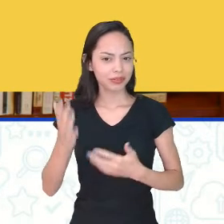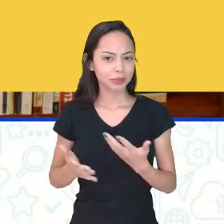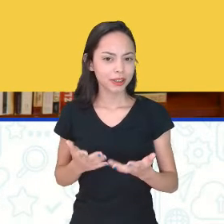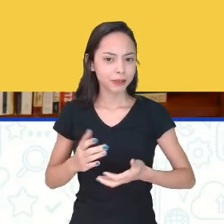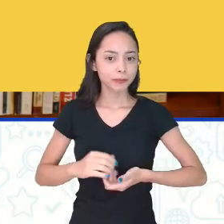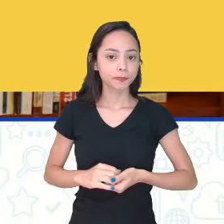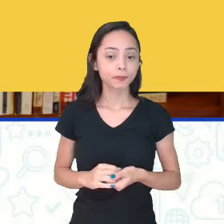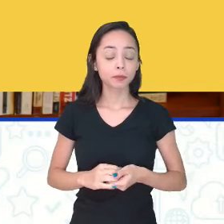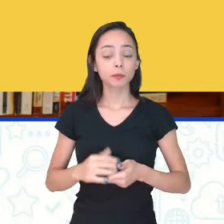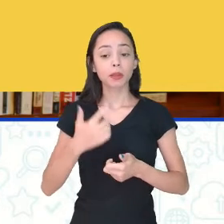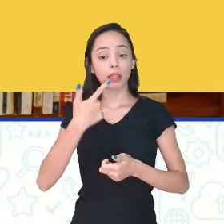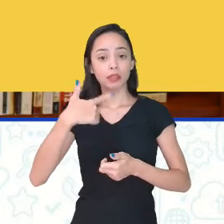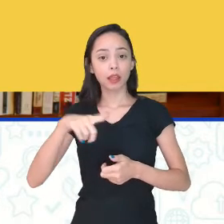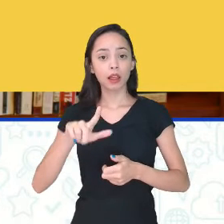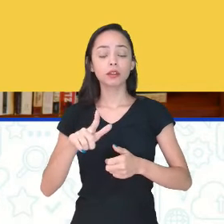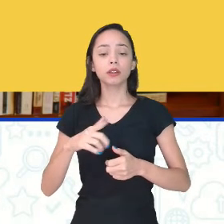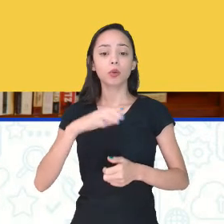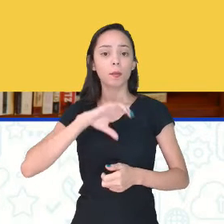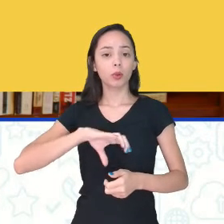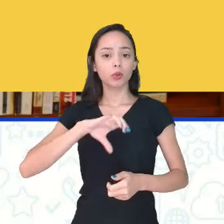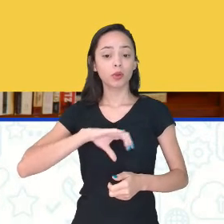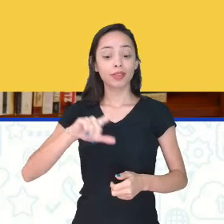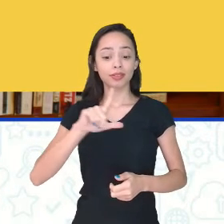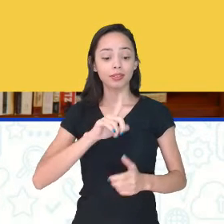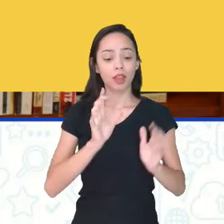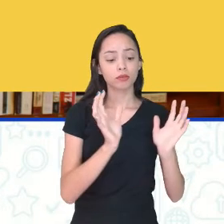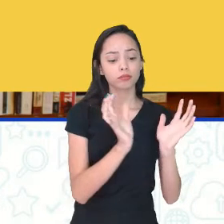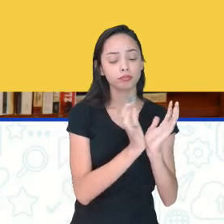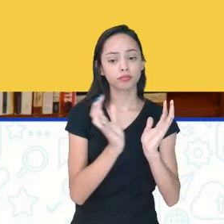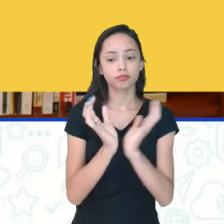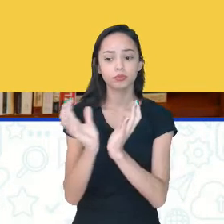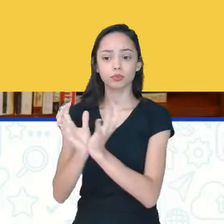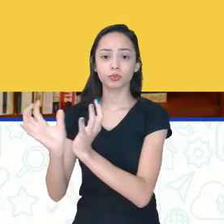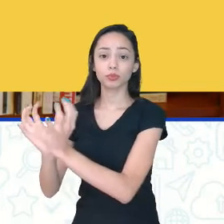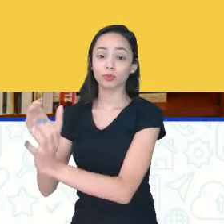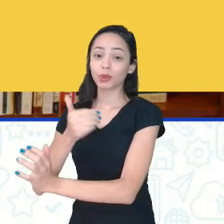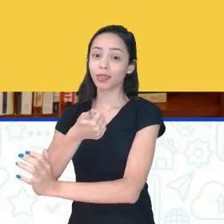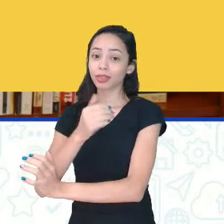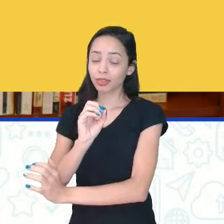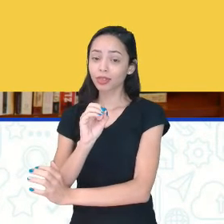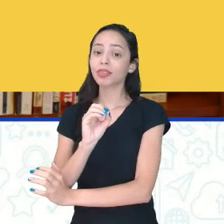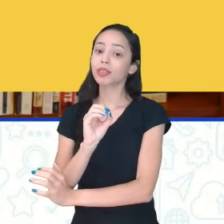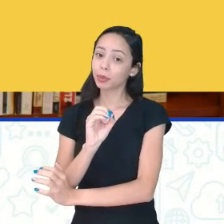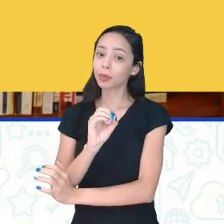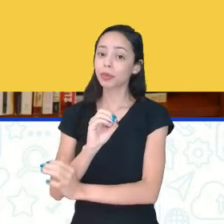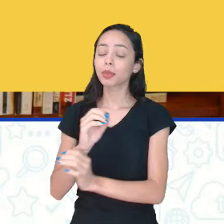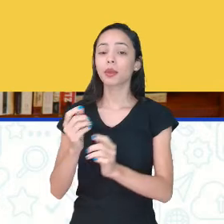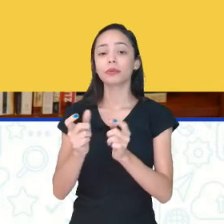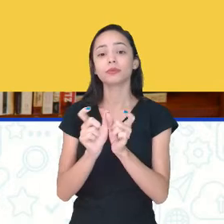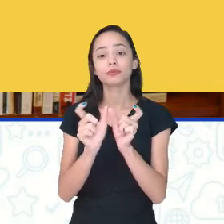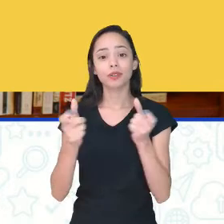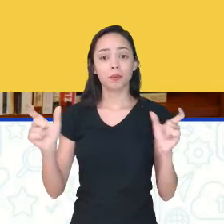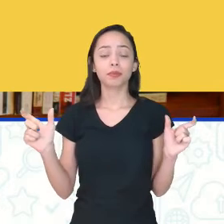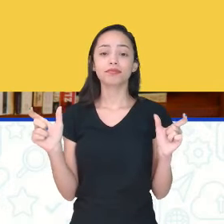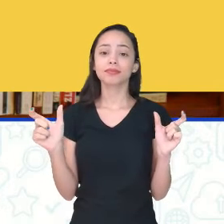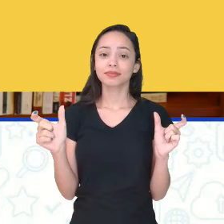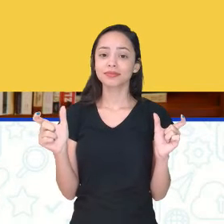Na língua portuguesa, existem 10 classes gramaticais, minha gente. Exatamente isso, 10 classes